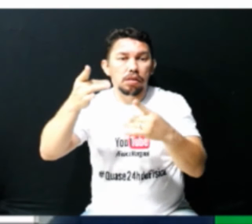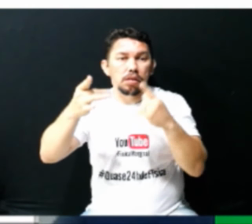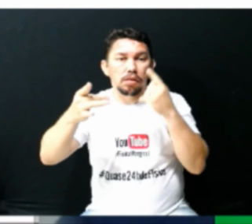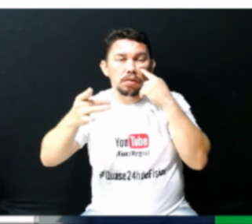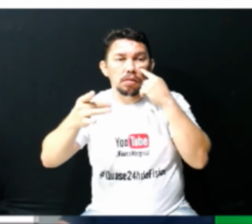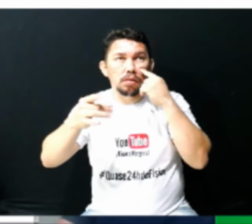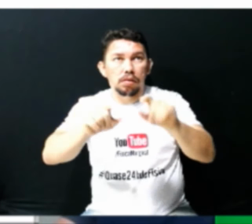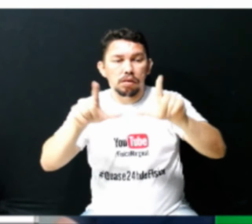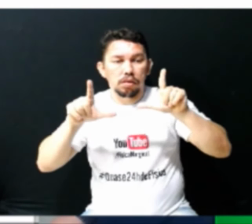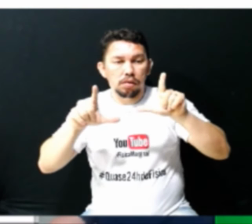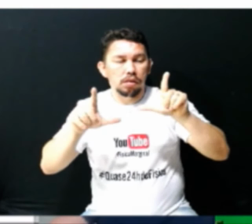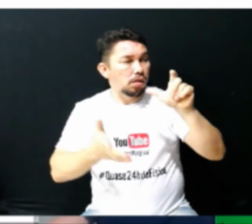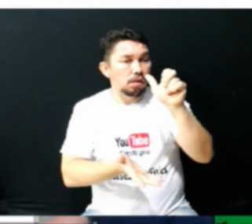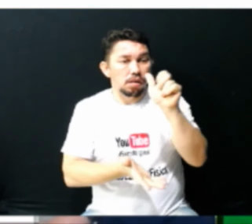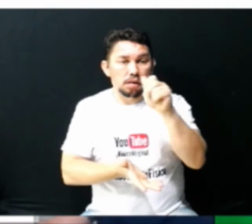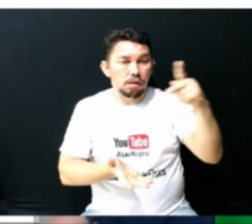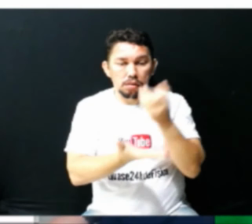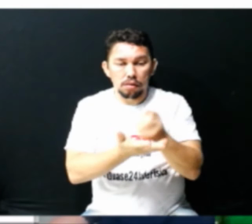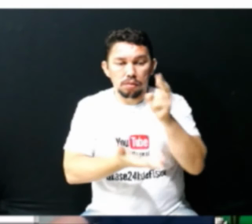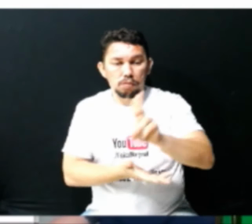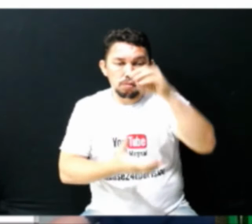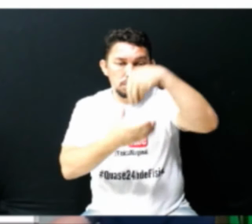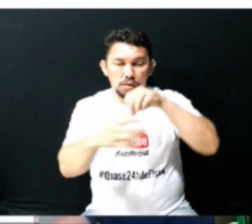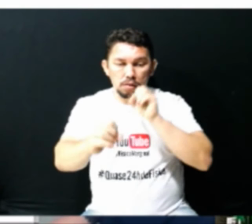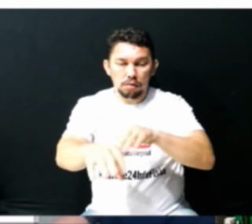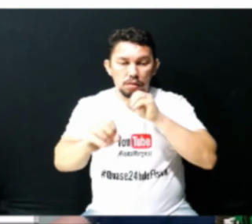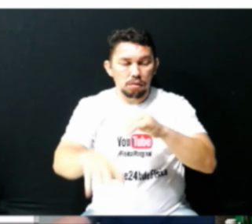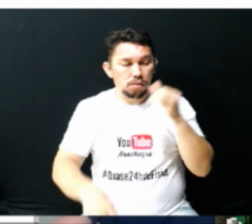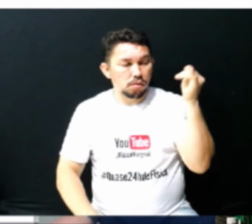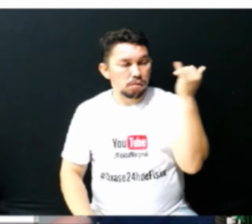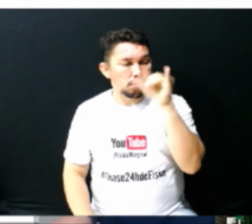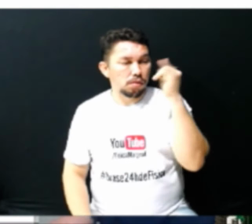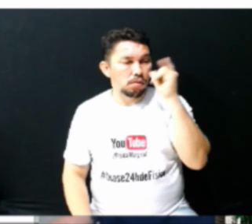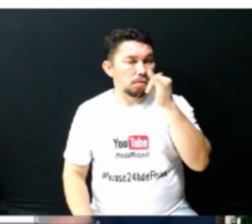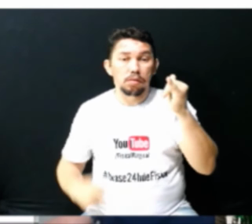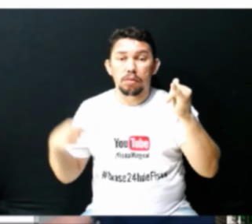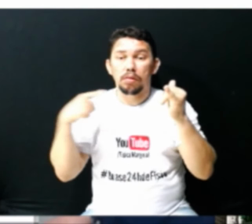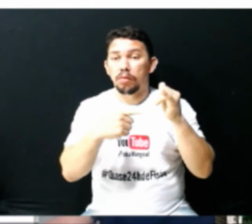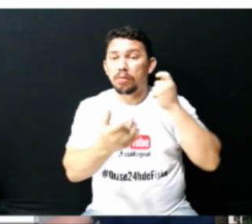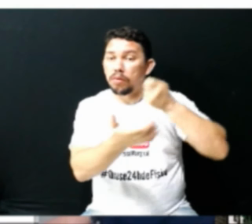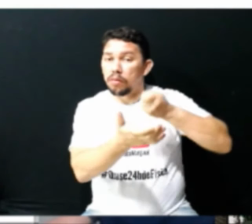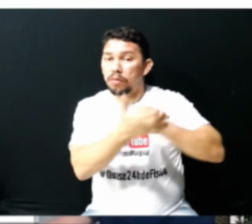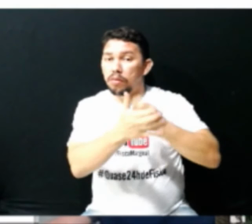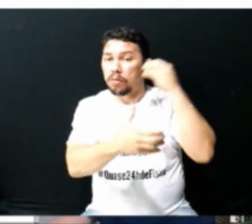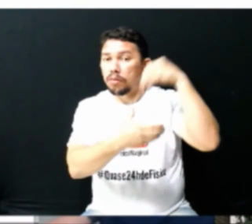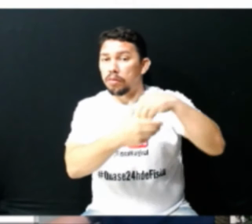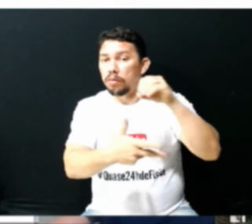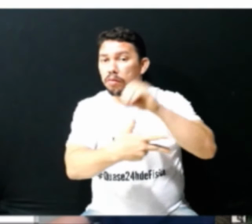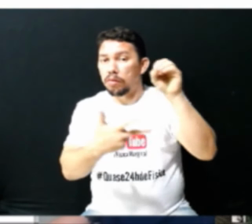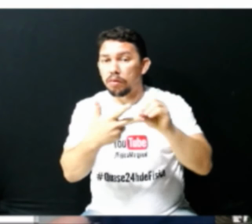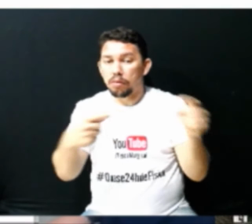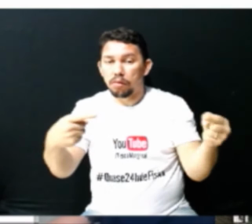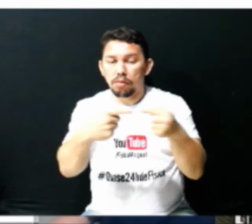gosto muito de utilizar nas minhas aulas, né, porque de eletricidade a habilidade mais cobrada no Enem já está relacionada com